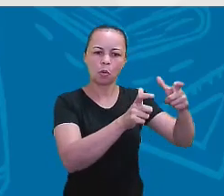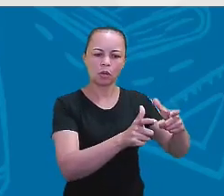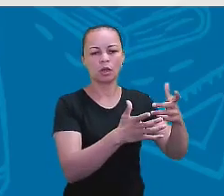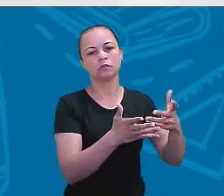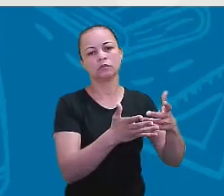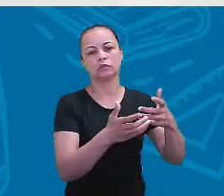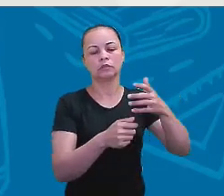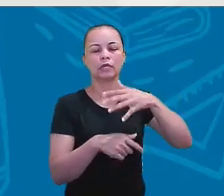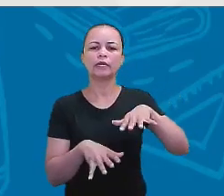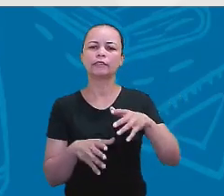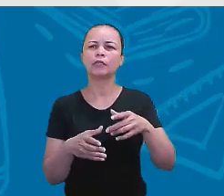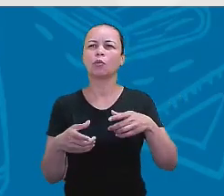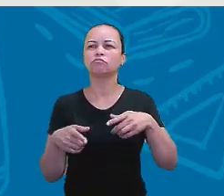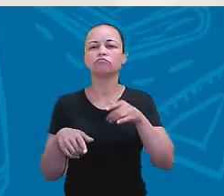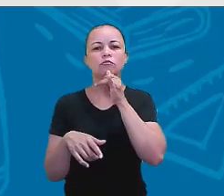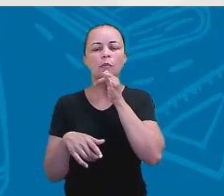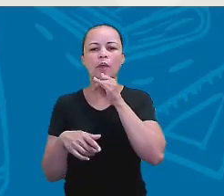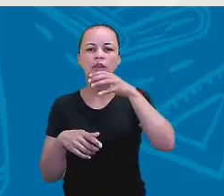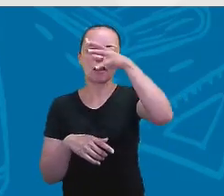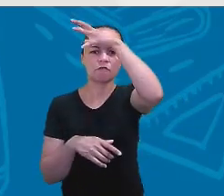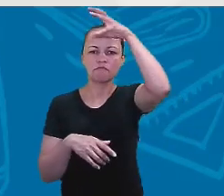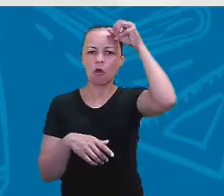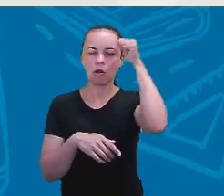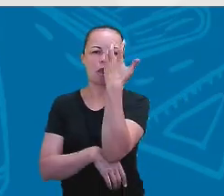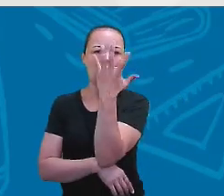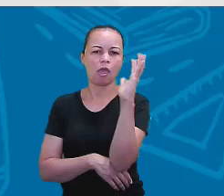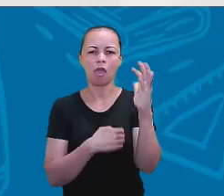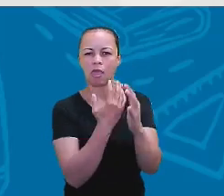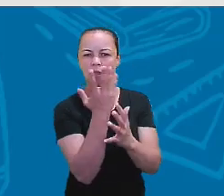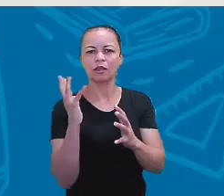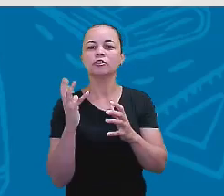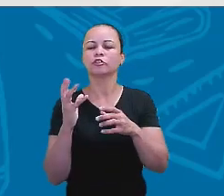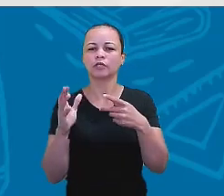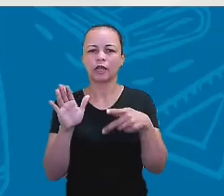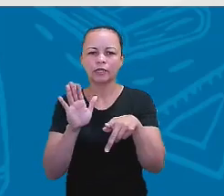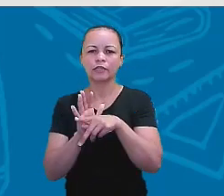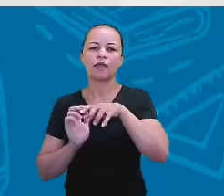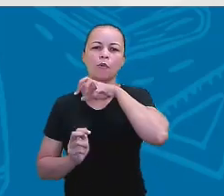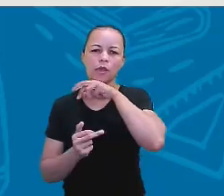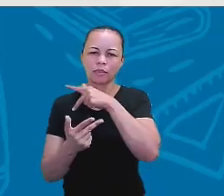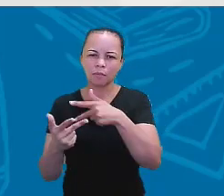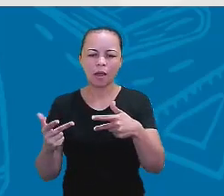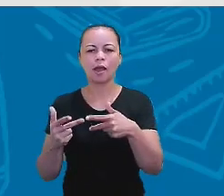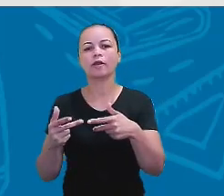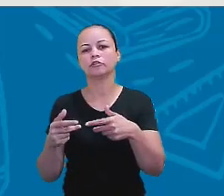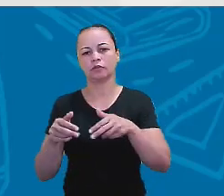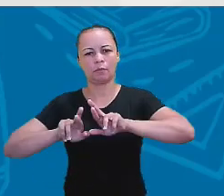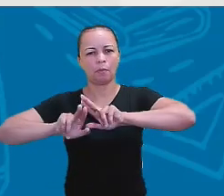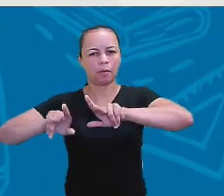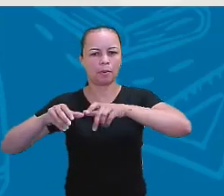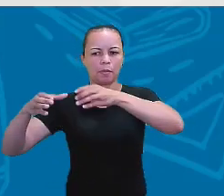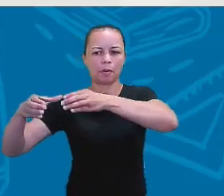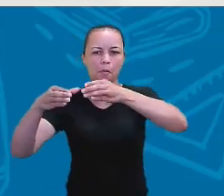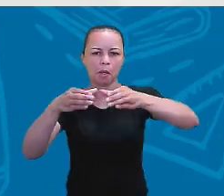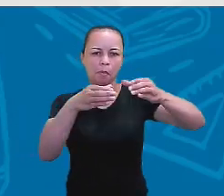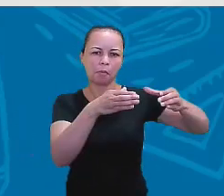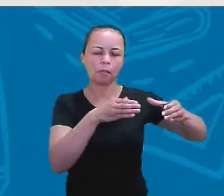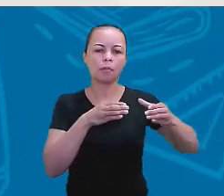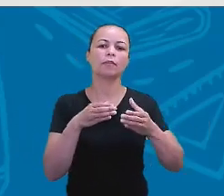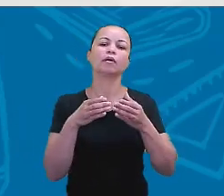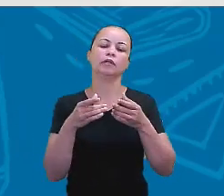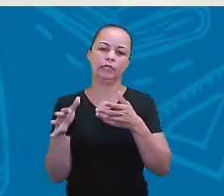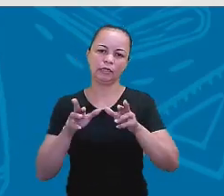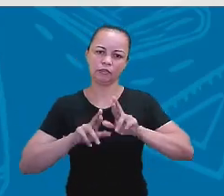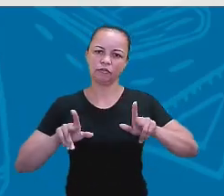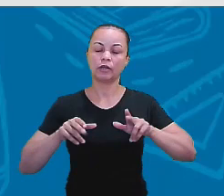amazônica. Animais que são endêmicos apenas da caatinga. Então, vê como isso faz diferença. Faz sim, gente. Então, preste atenção nessas informações que